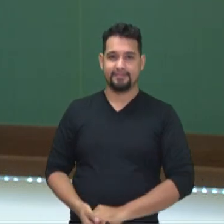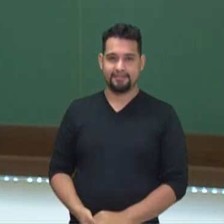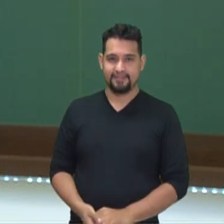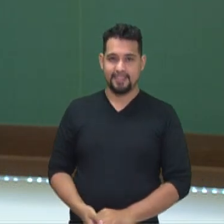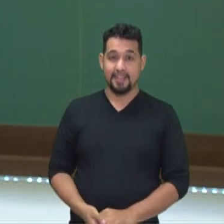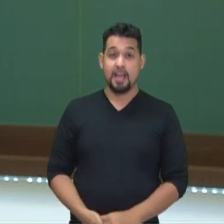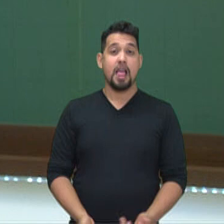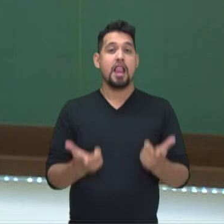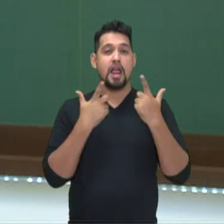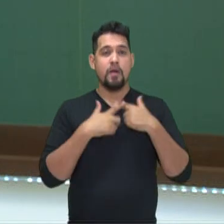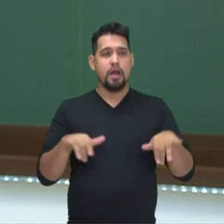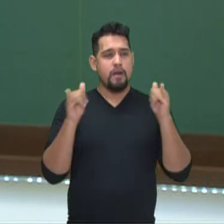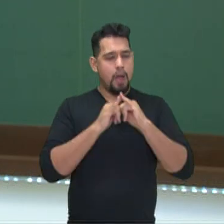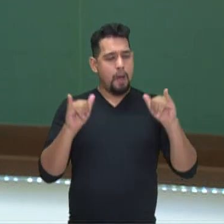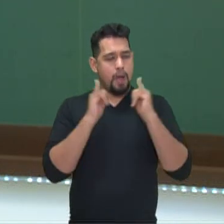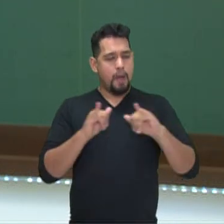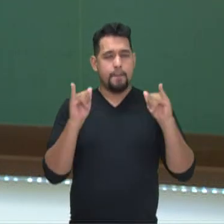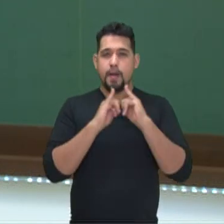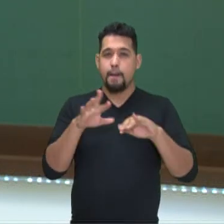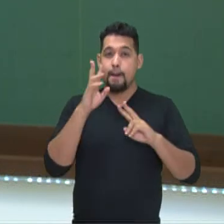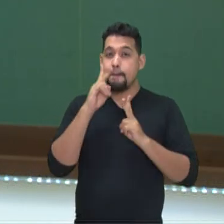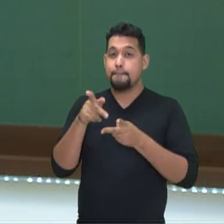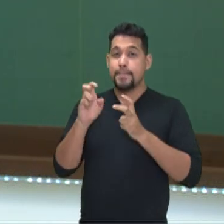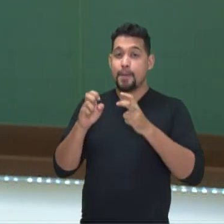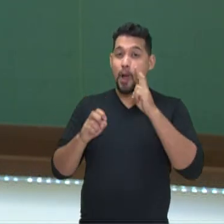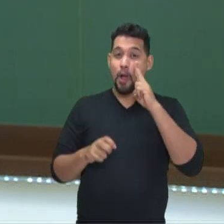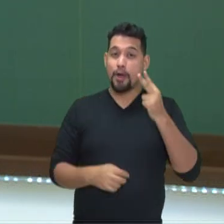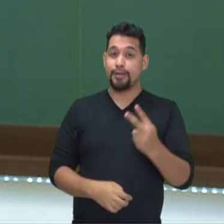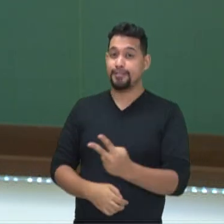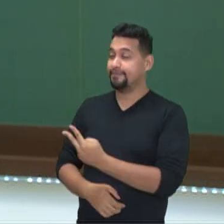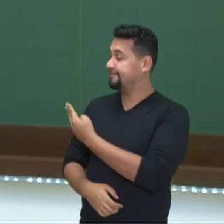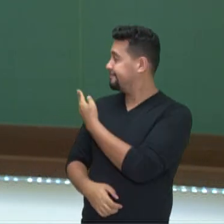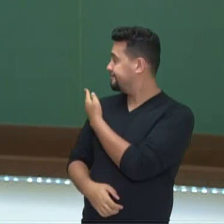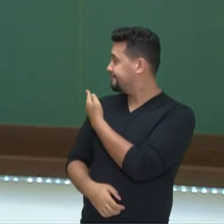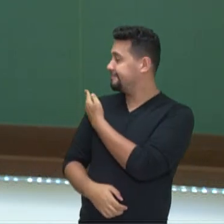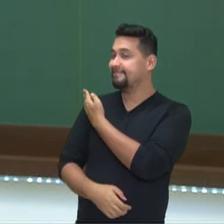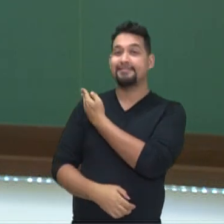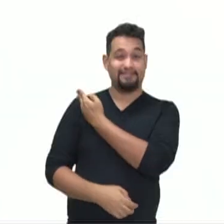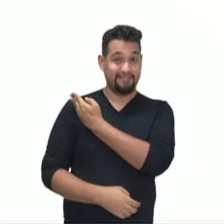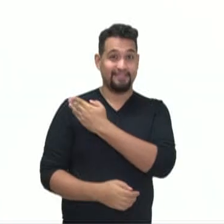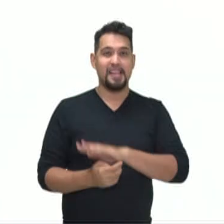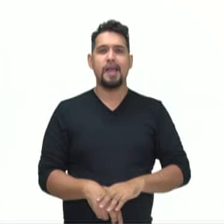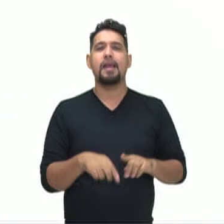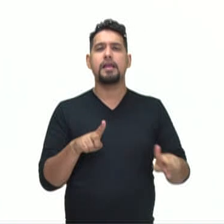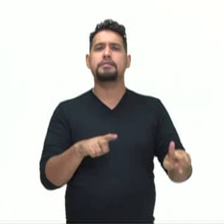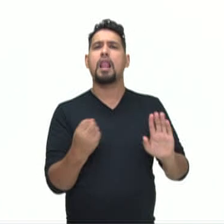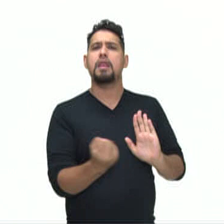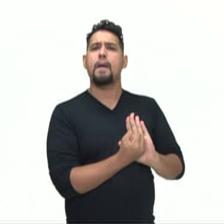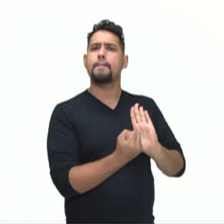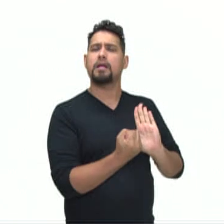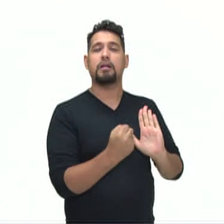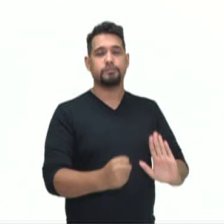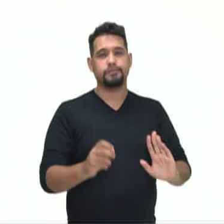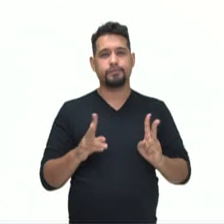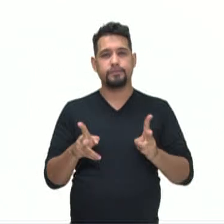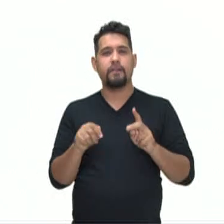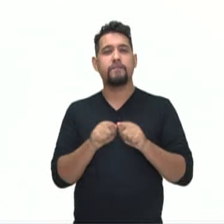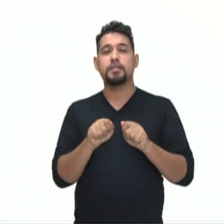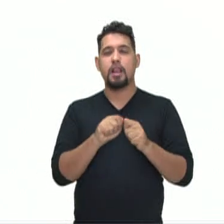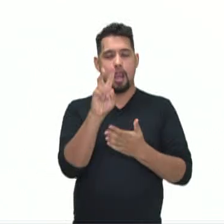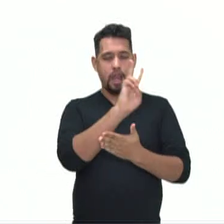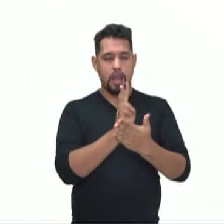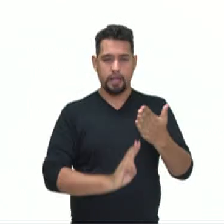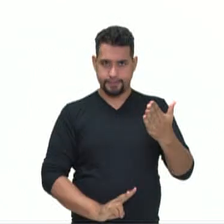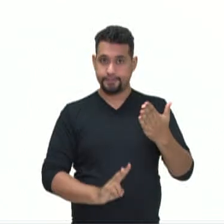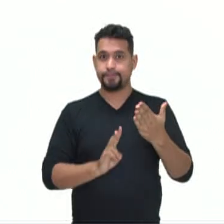E a linguagem da publicidade, pessoal? Percebam agora nesse slide essa logomarca. Vamos lá então fazer uma